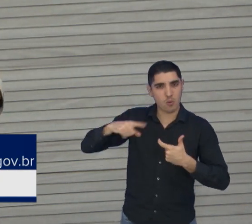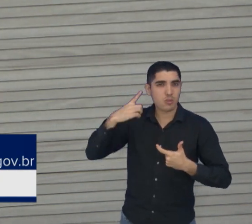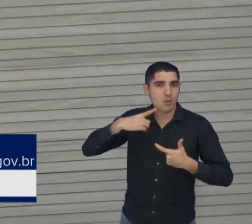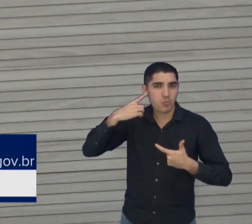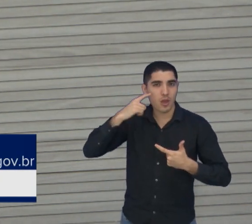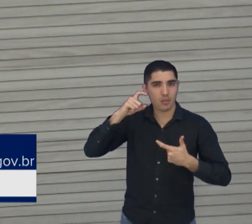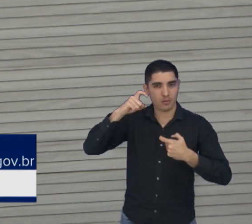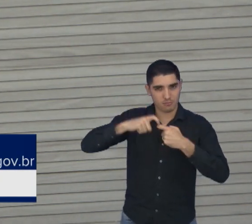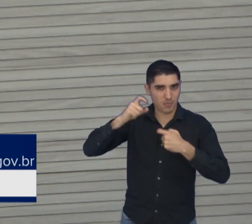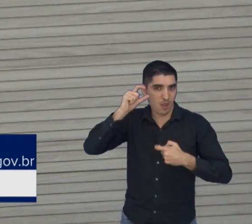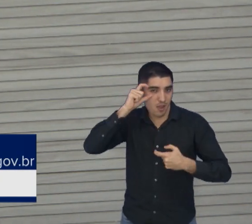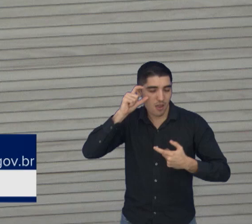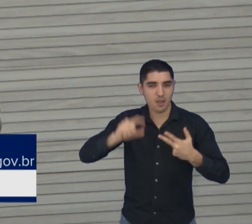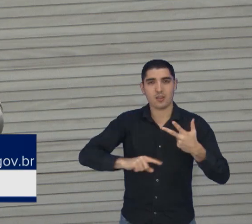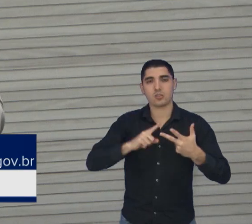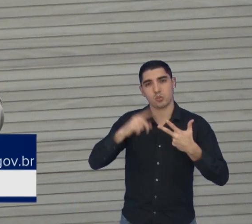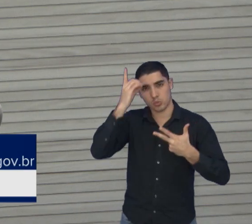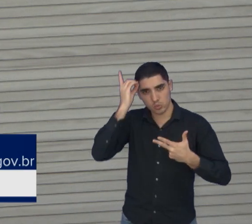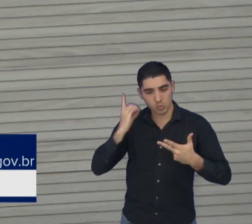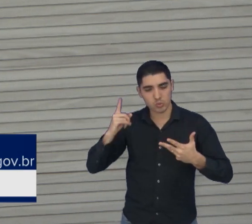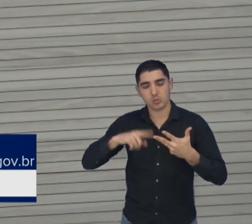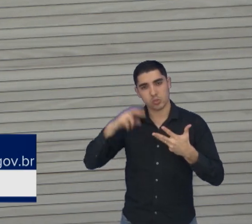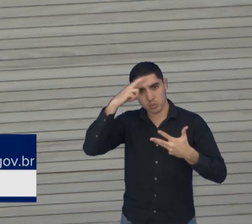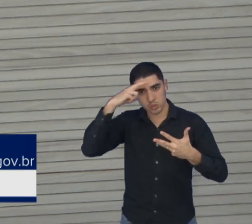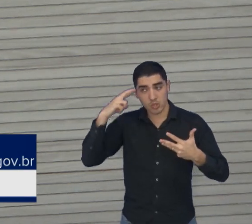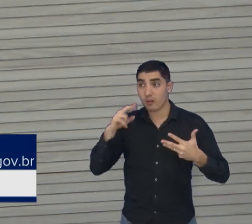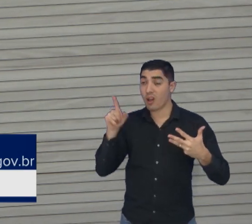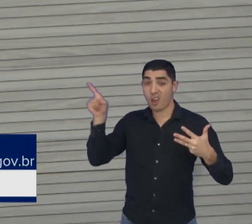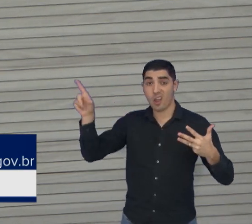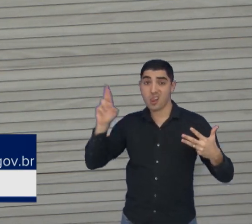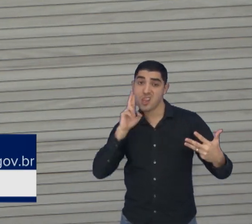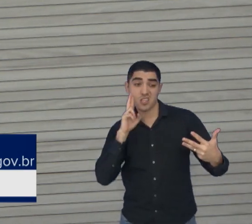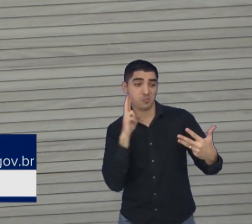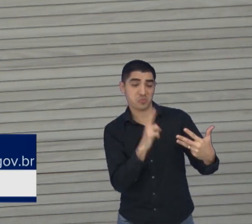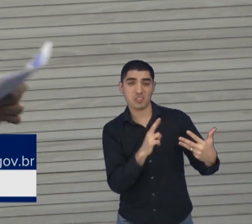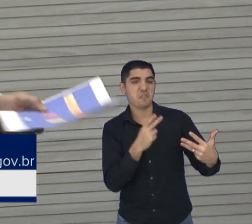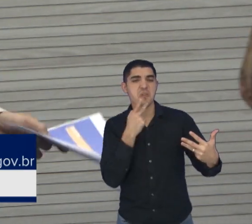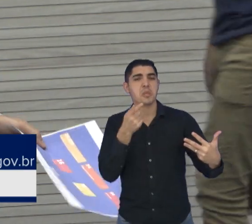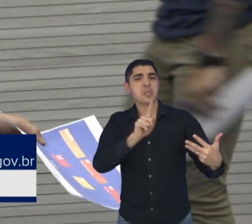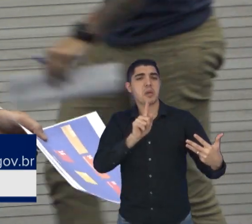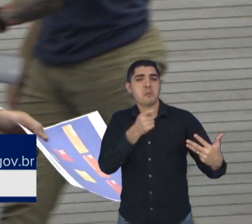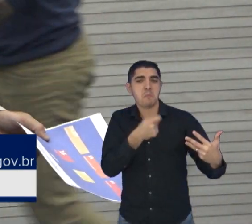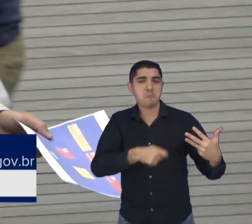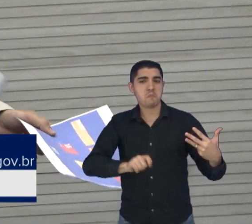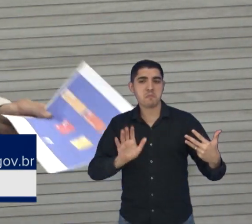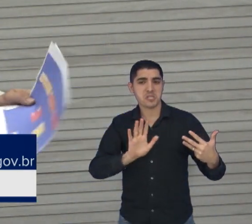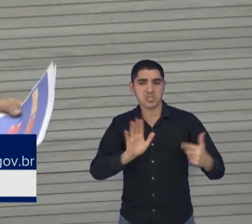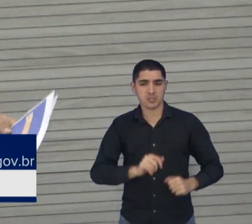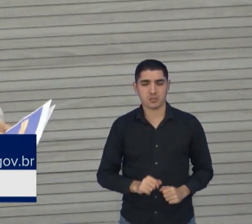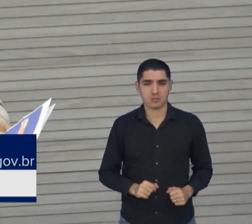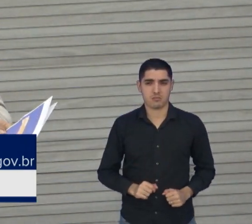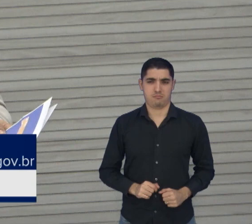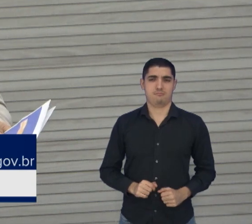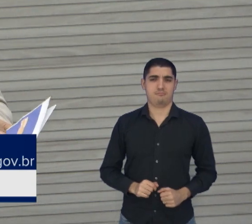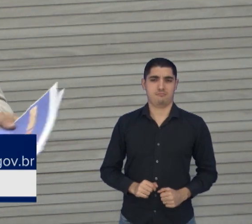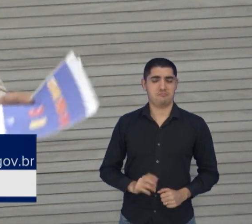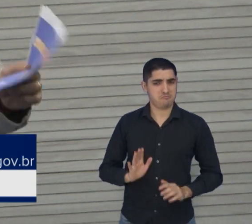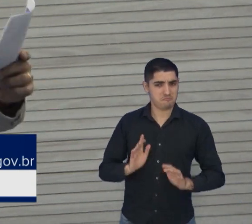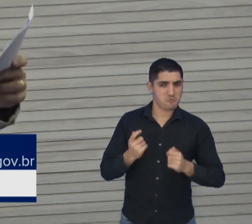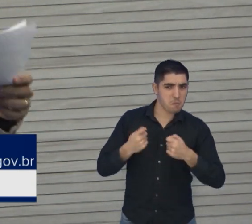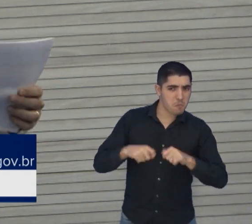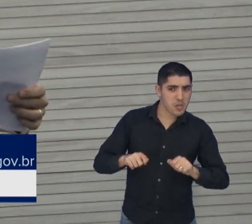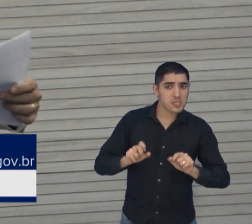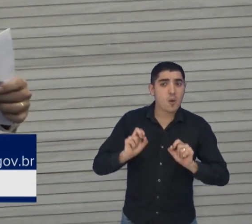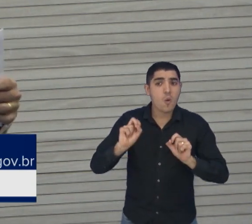e Roberto Chagas, ele tinha respondido que não precisava, não era necessário. Então, não era necessário ou estava em reforma?